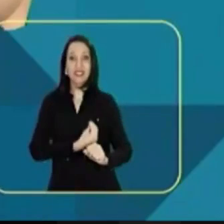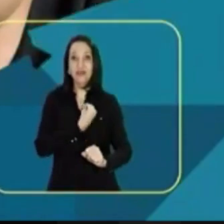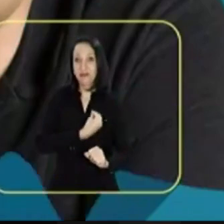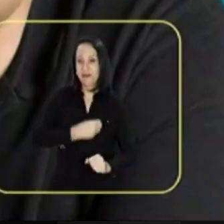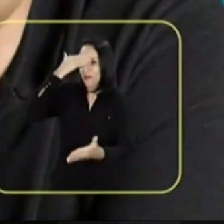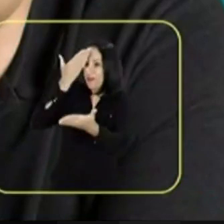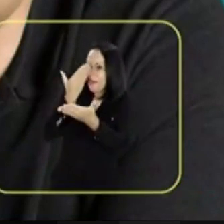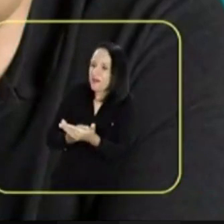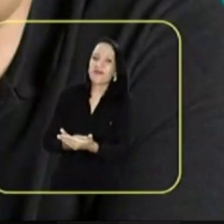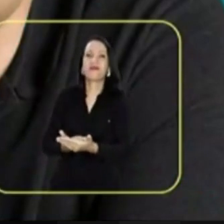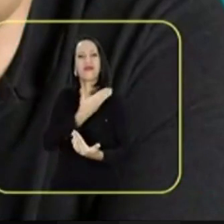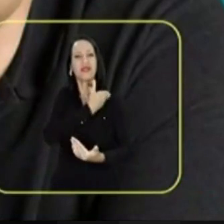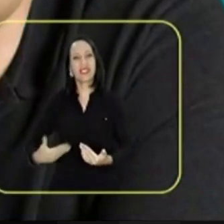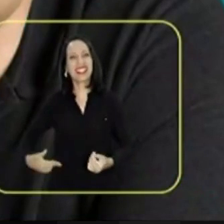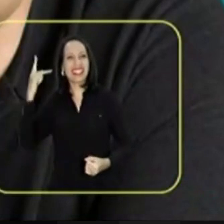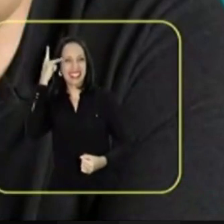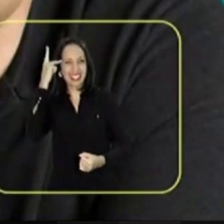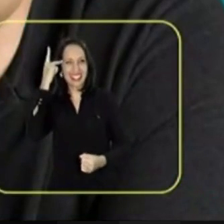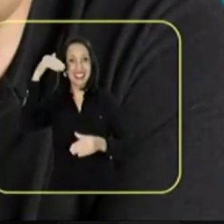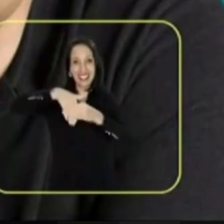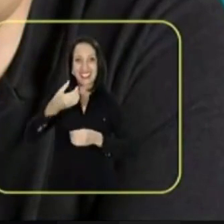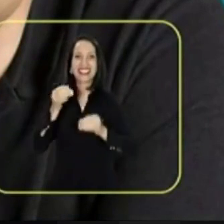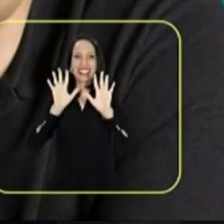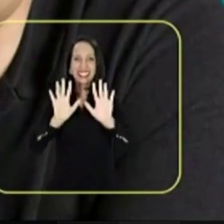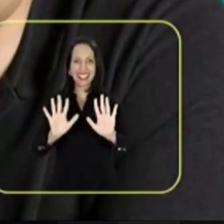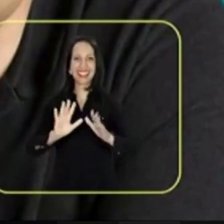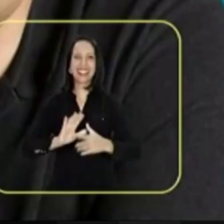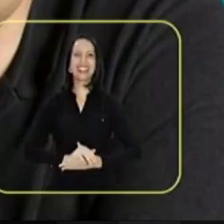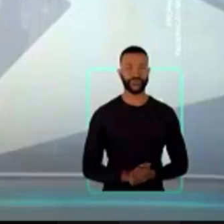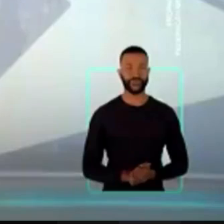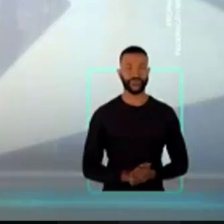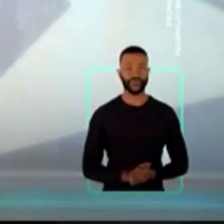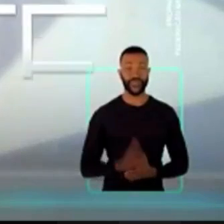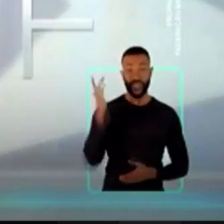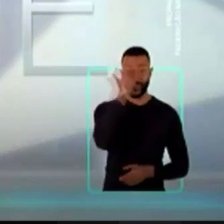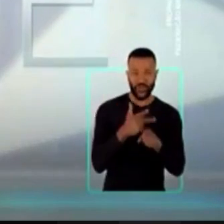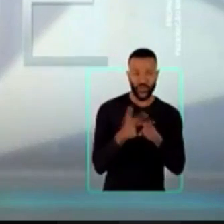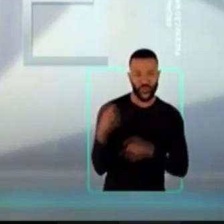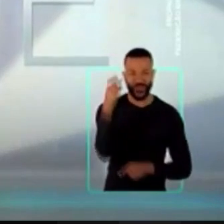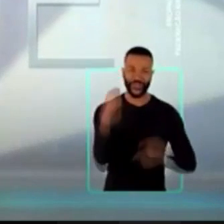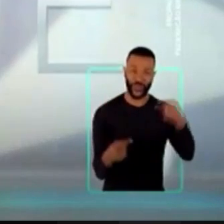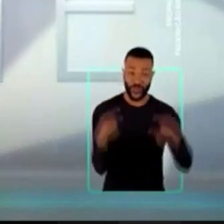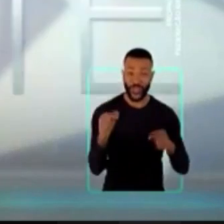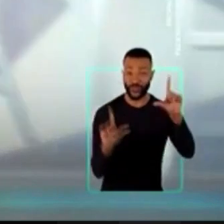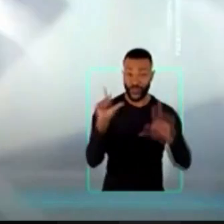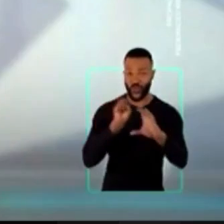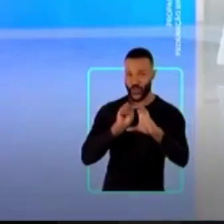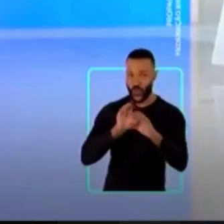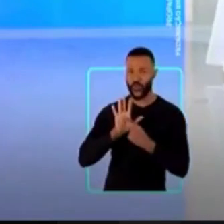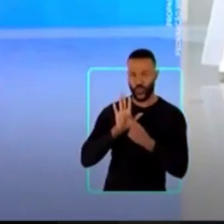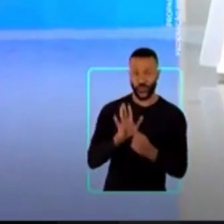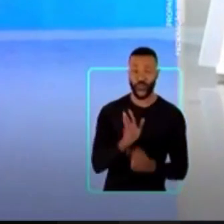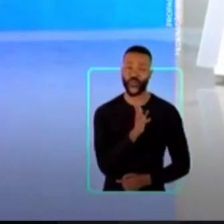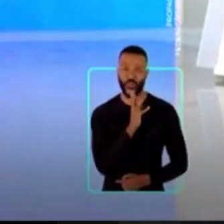Tarcísio, o mais preparado e confiável para governar São Paulo. Vote 10! Haddad venceu o debate na Globo e provou